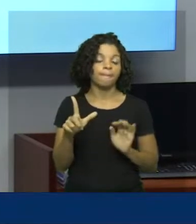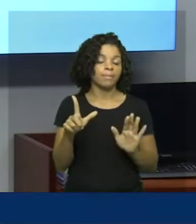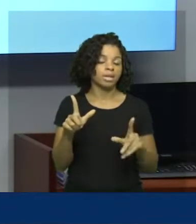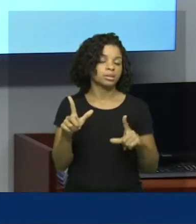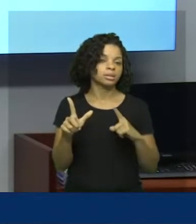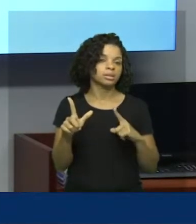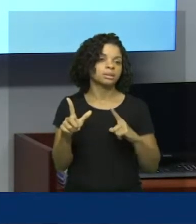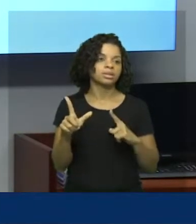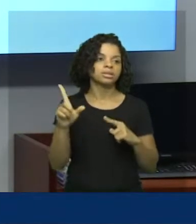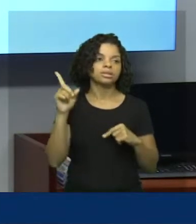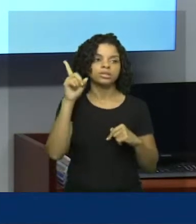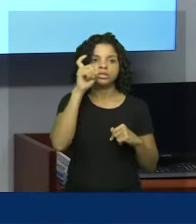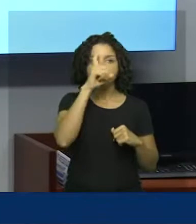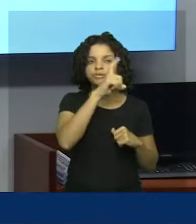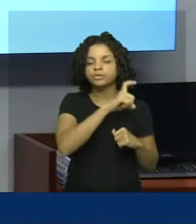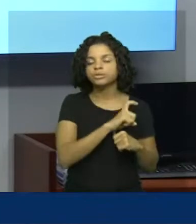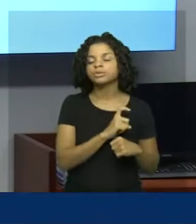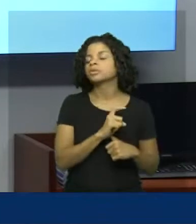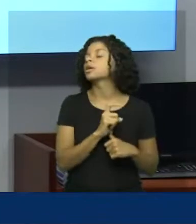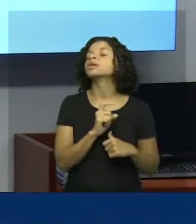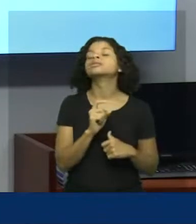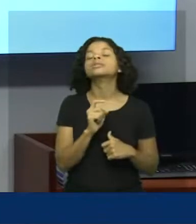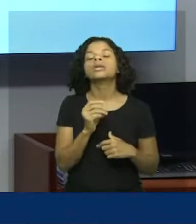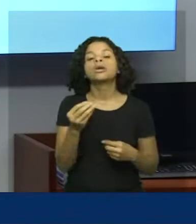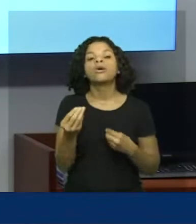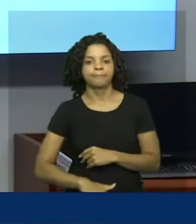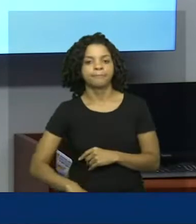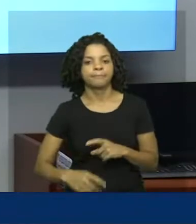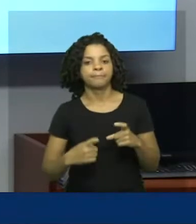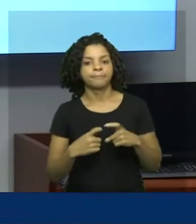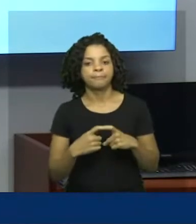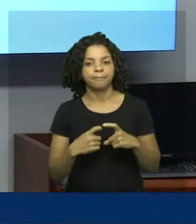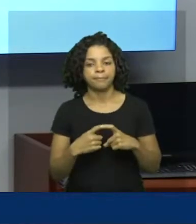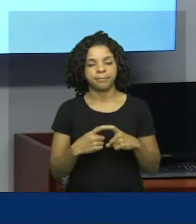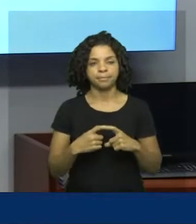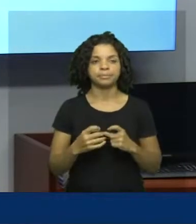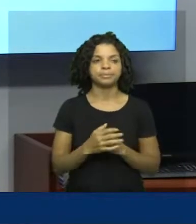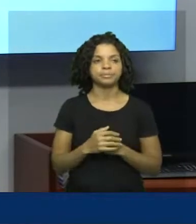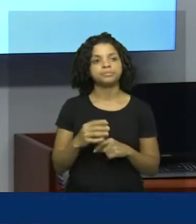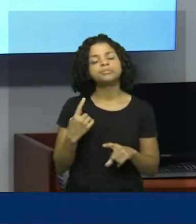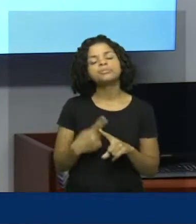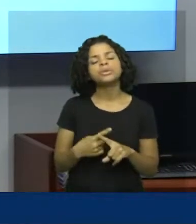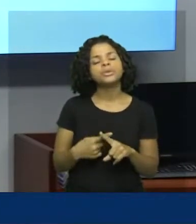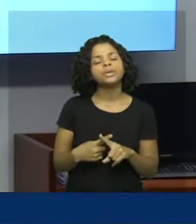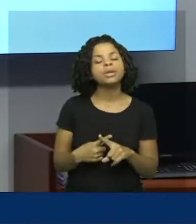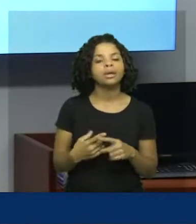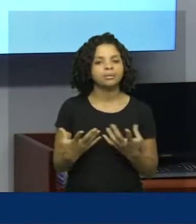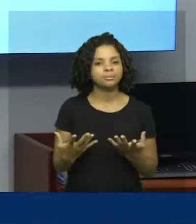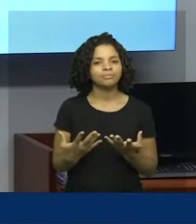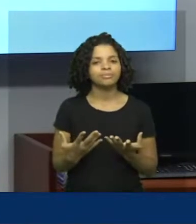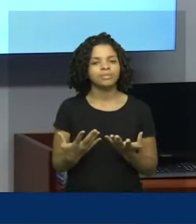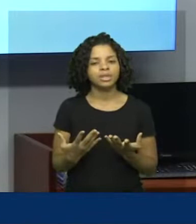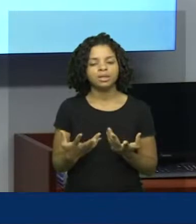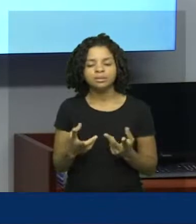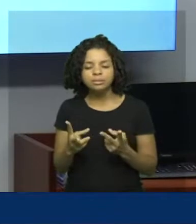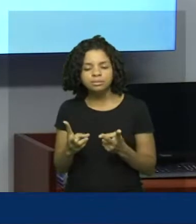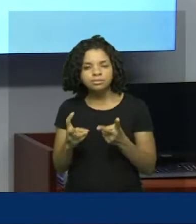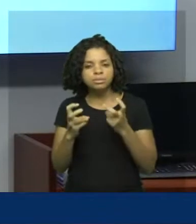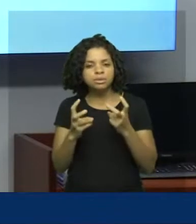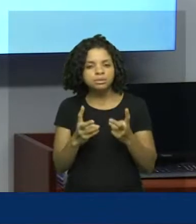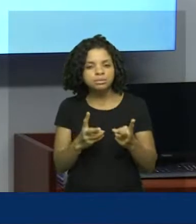dificuldades, né, com relação à avaliação pediátrica. Muitos dos sinais que avaliamos nos